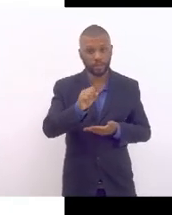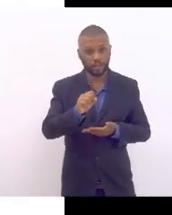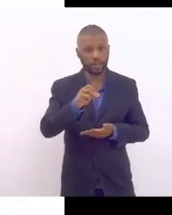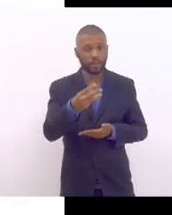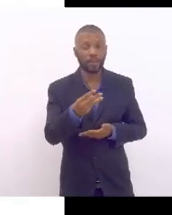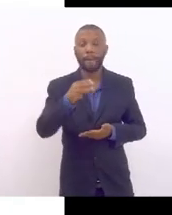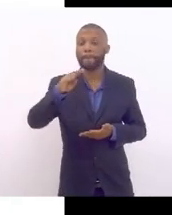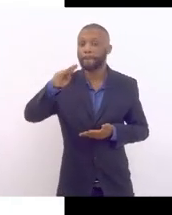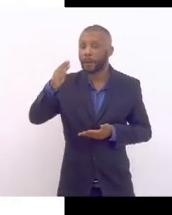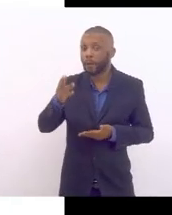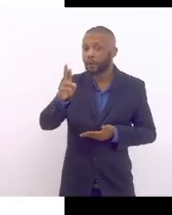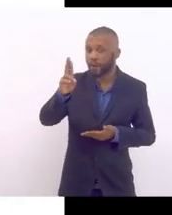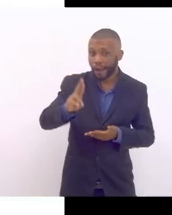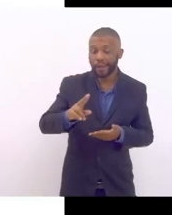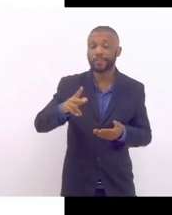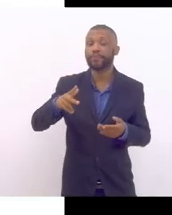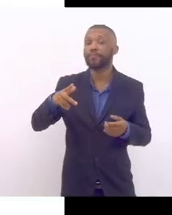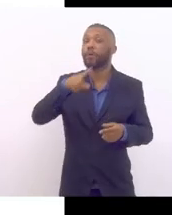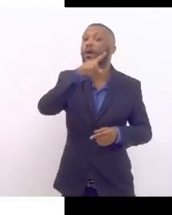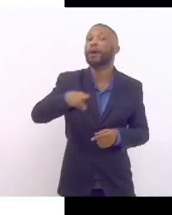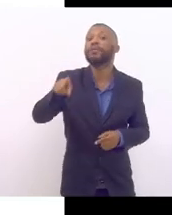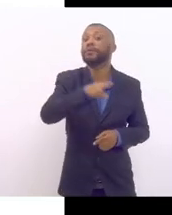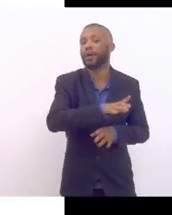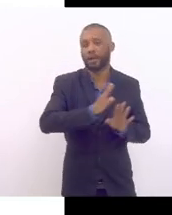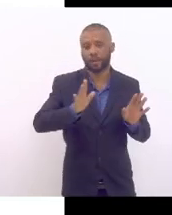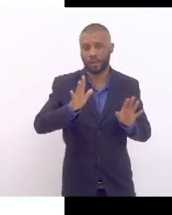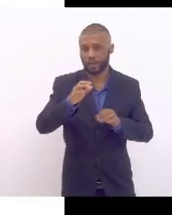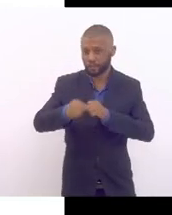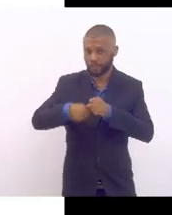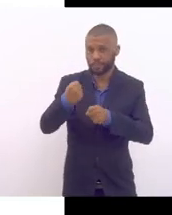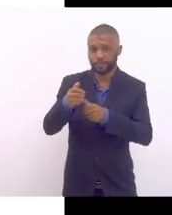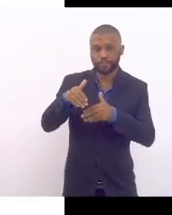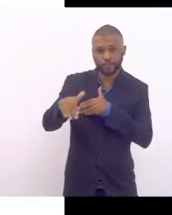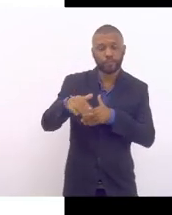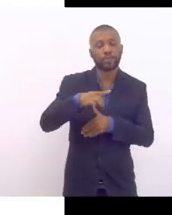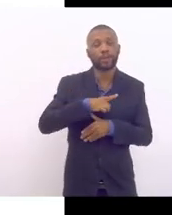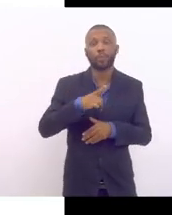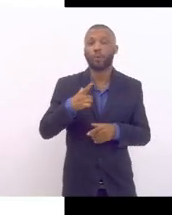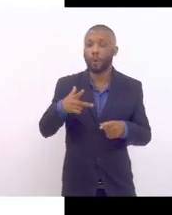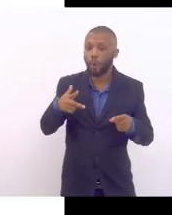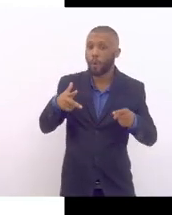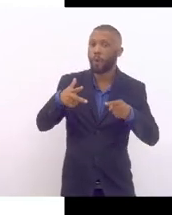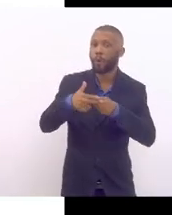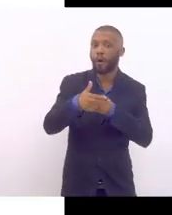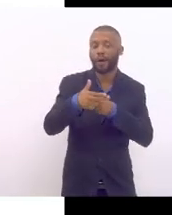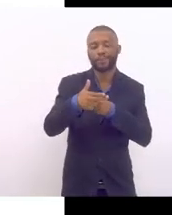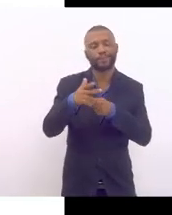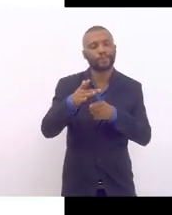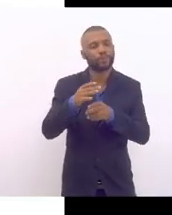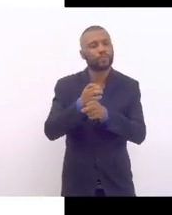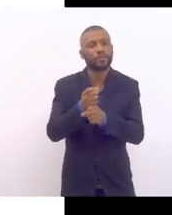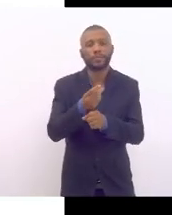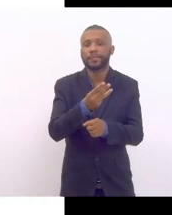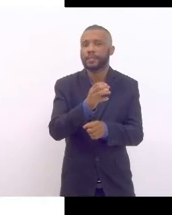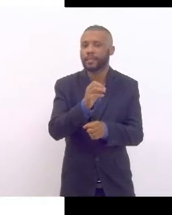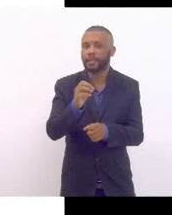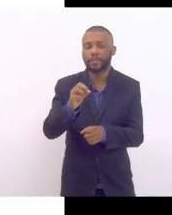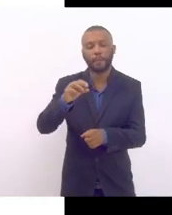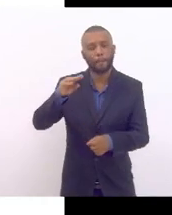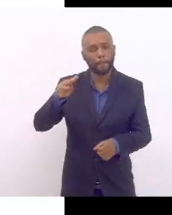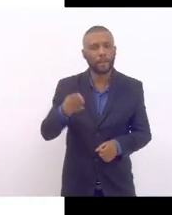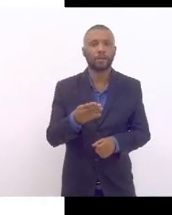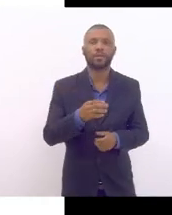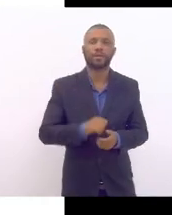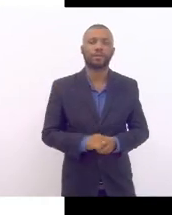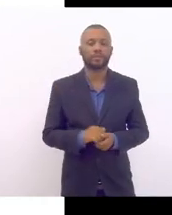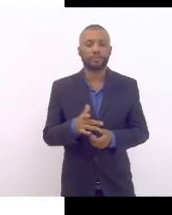de reais e já para o ano que vem nós temos um corte na ordem de 300 milhões e